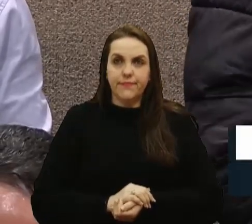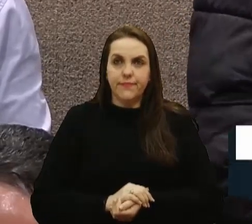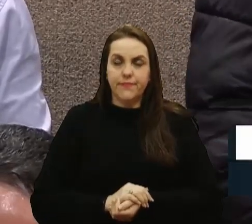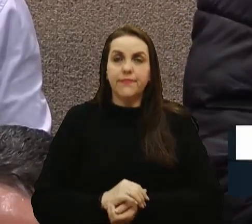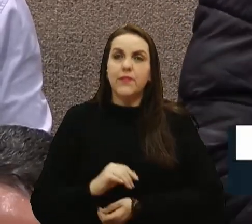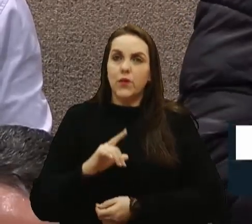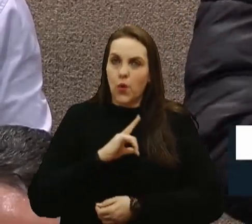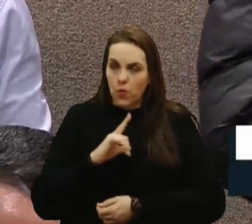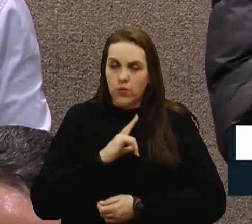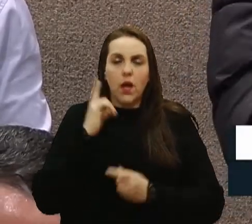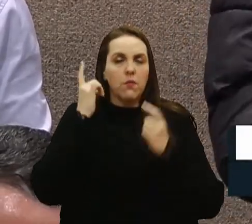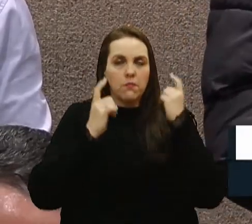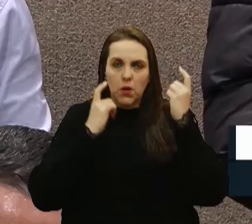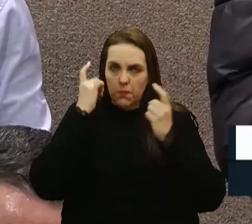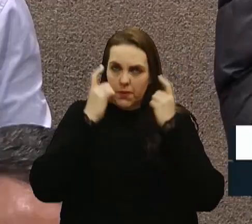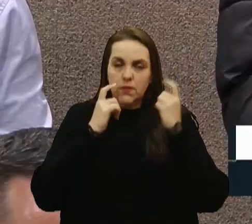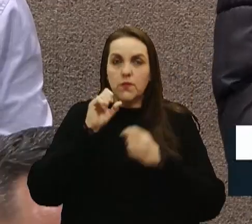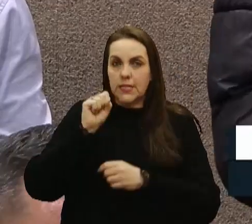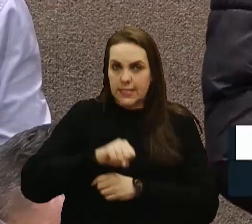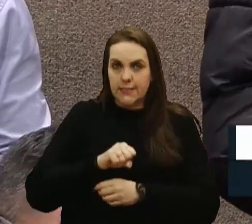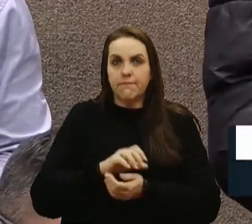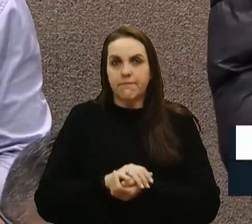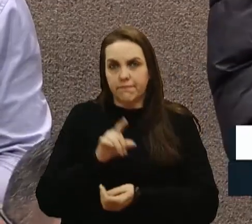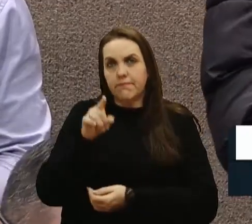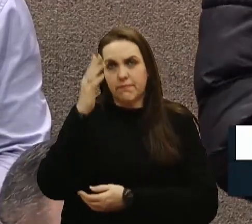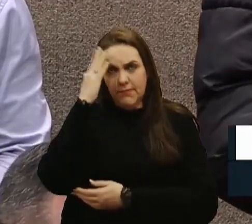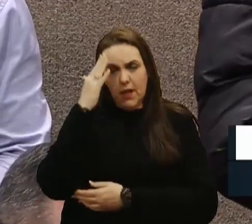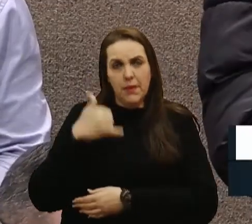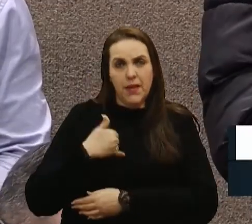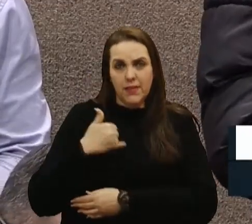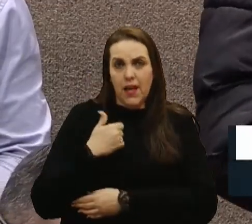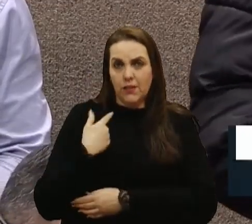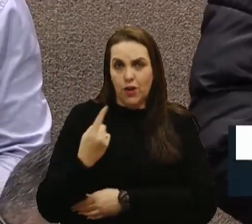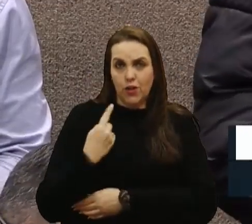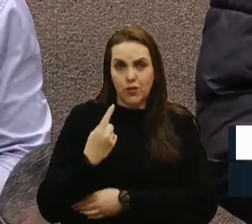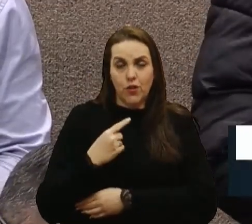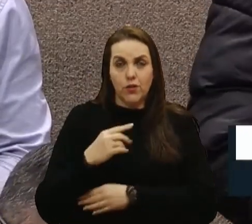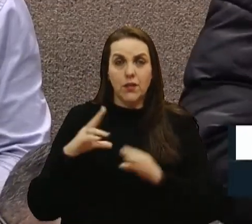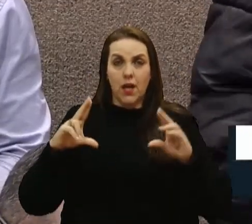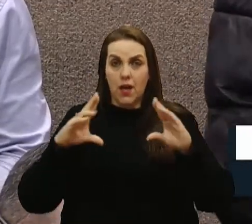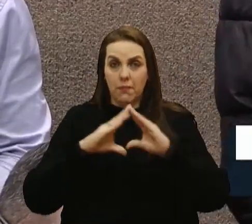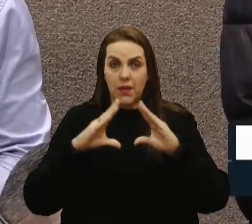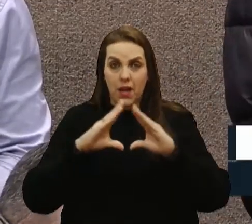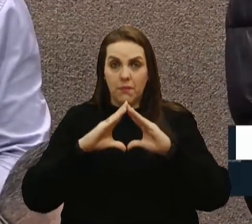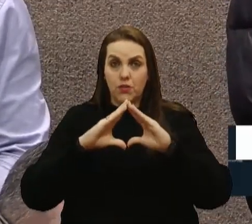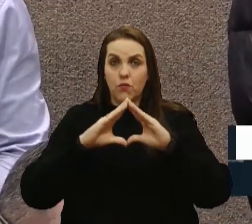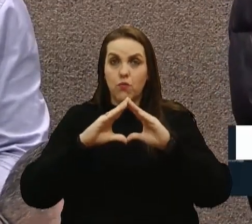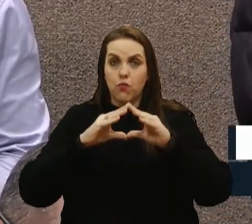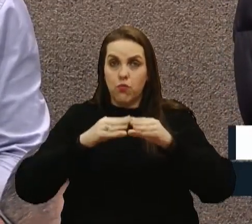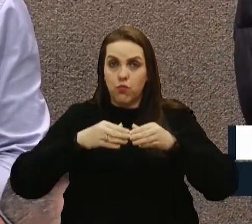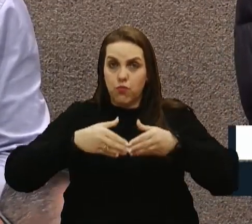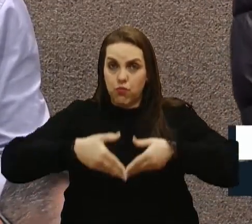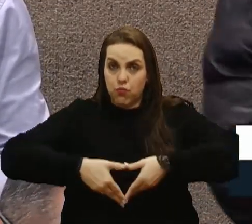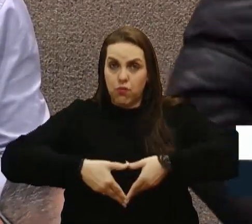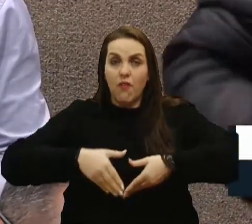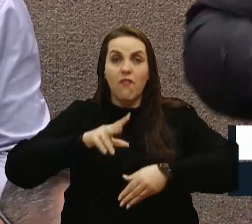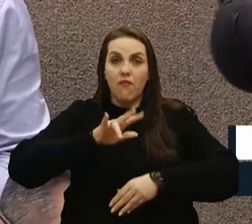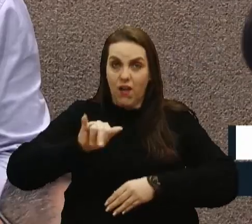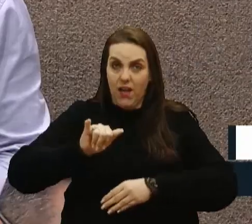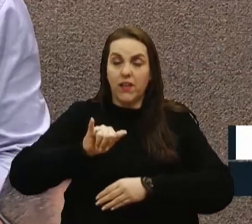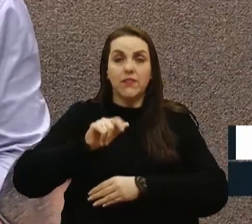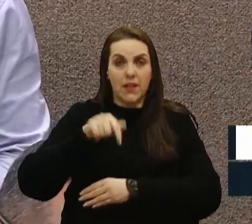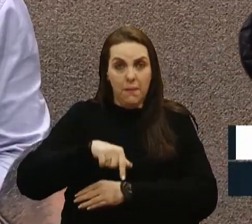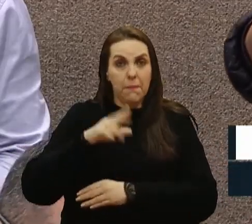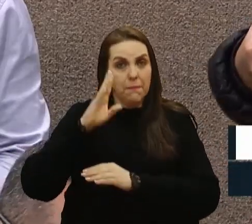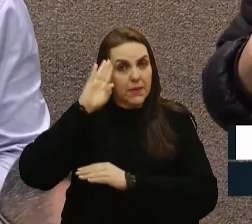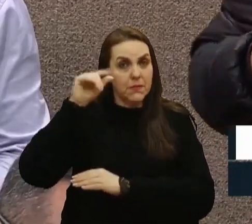Eu tenho muita preocupação, e o senhor sabe, nós somos quase da mesma idade, que a pirâmide está mudando em todo o Brasil, principalmente em Caxias. Bom, hoje nós